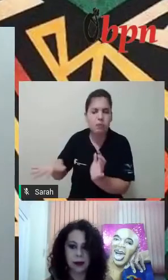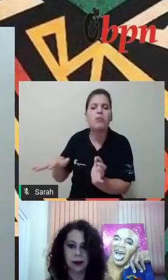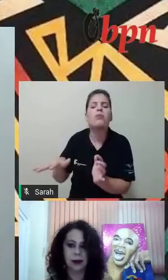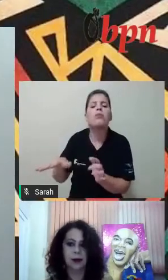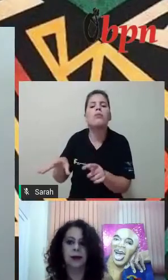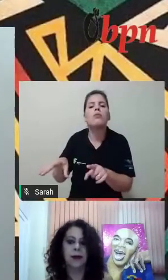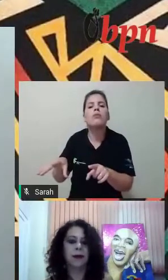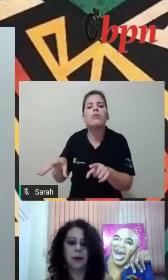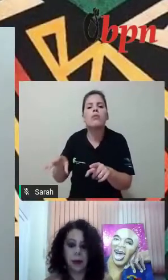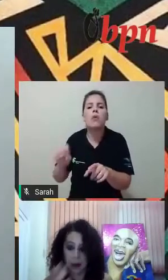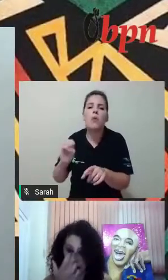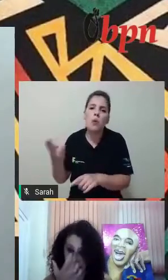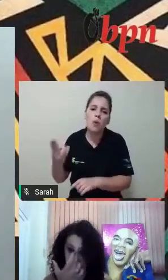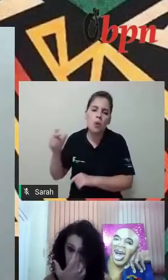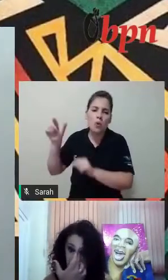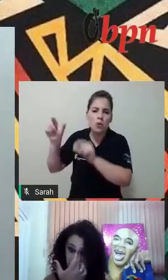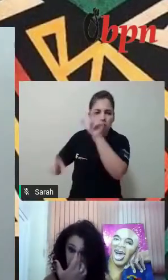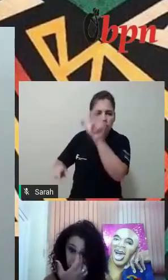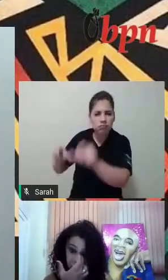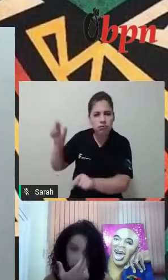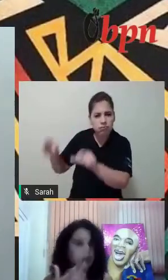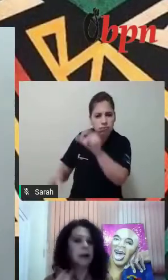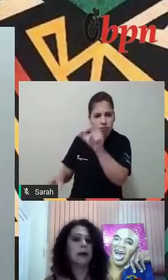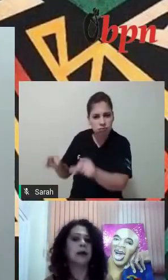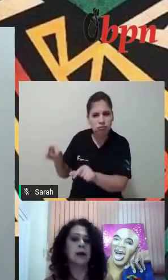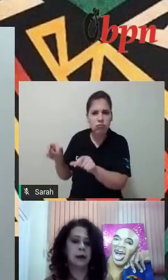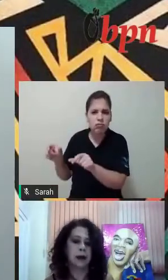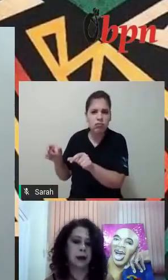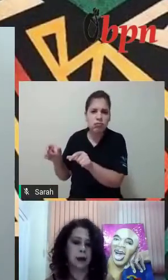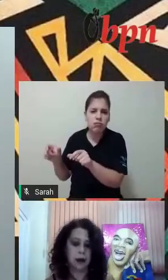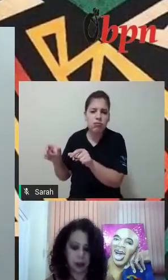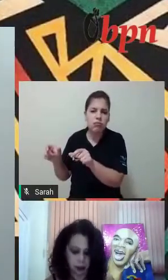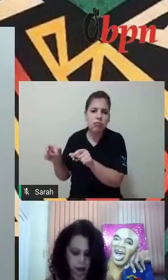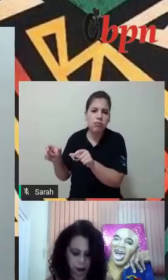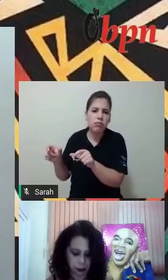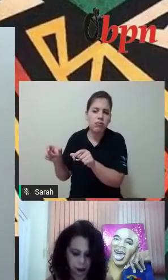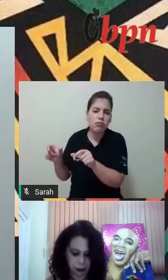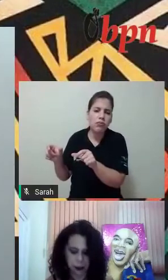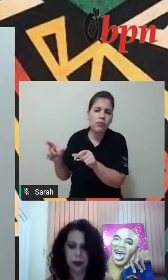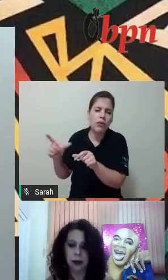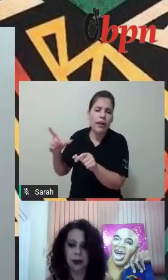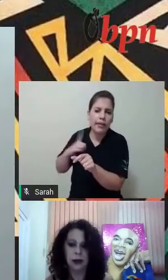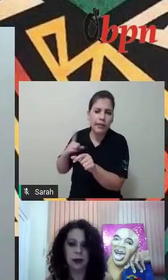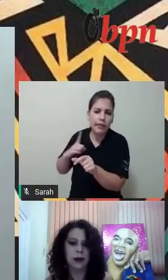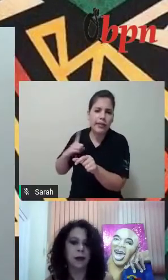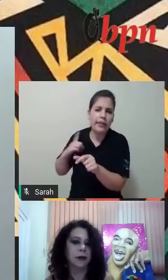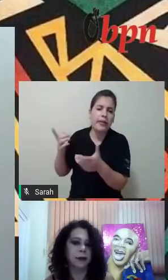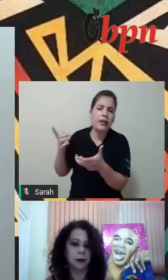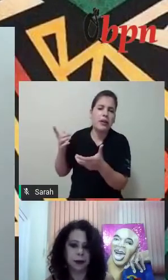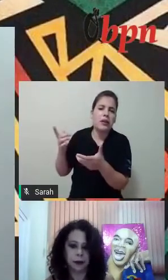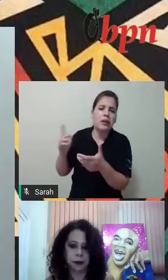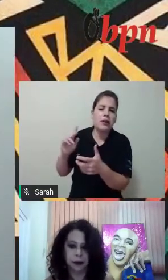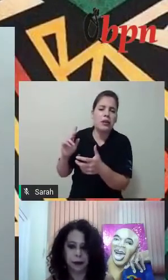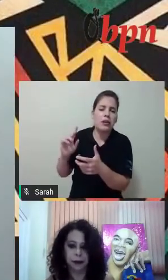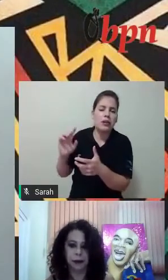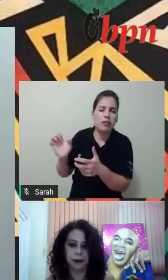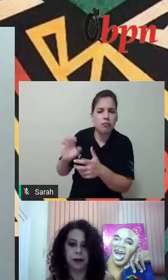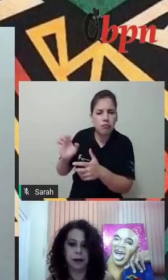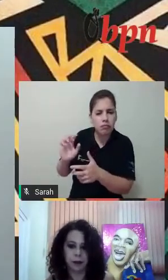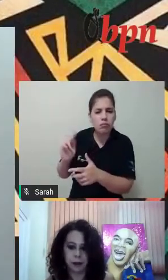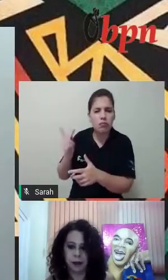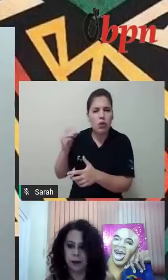dos sujeitos que vivem outra esperança de homoafetividade, mas são sempre corpos